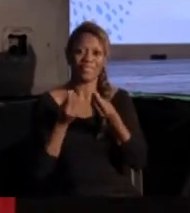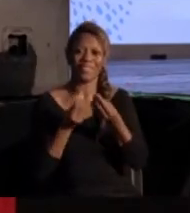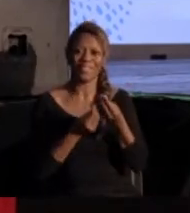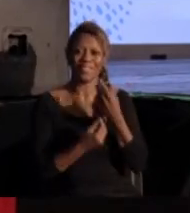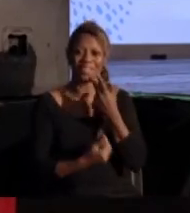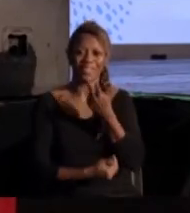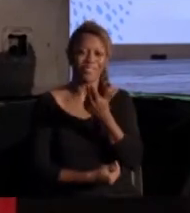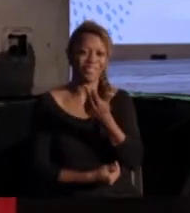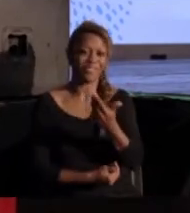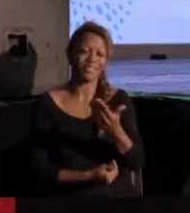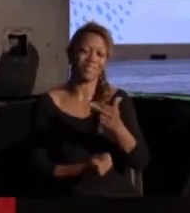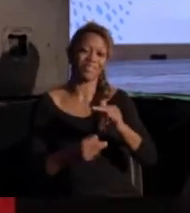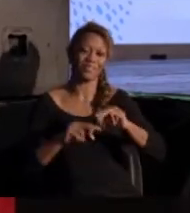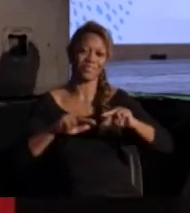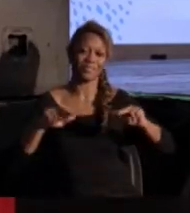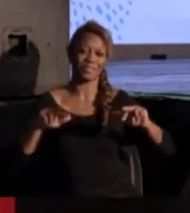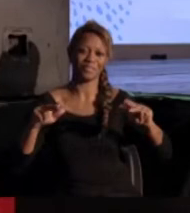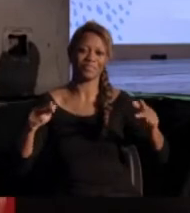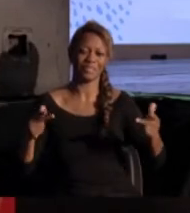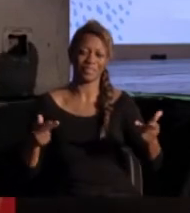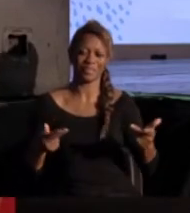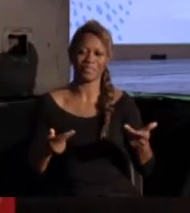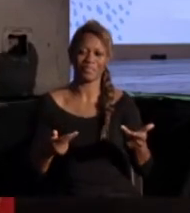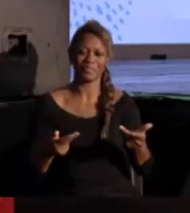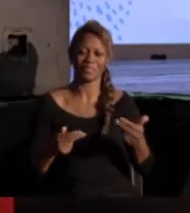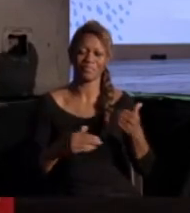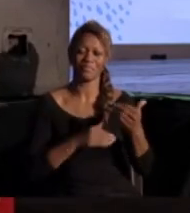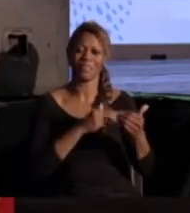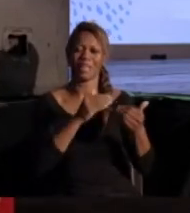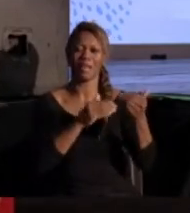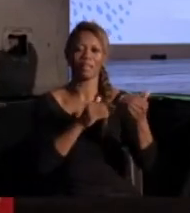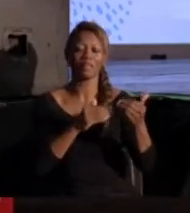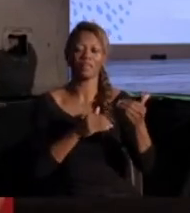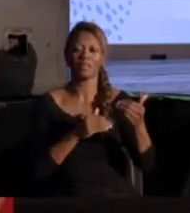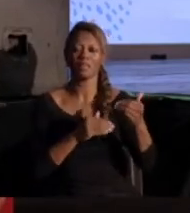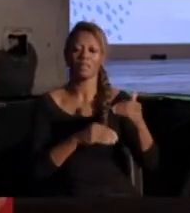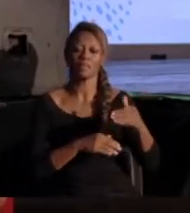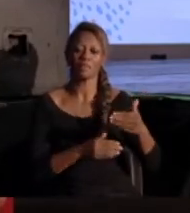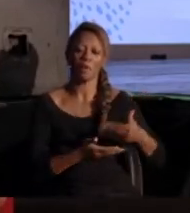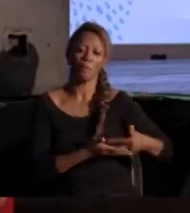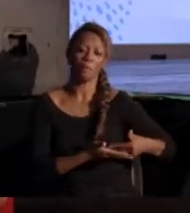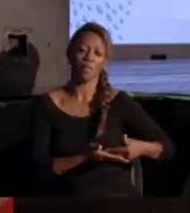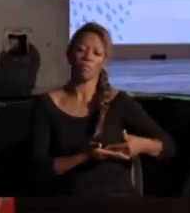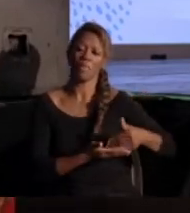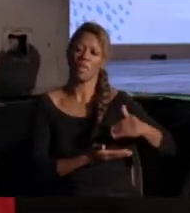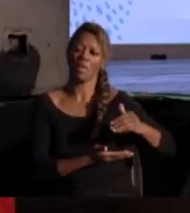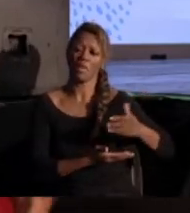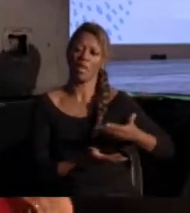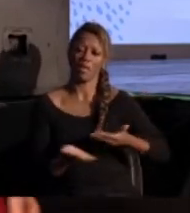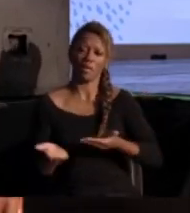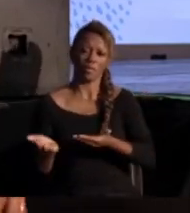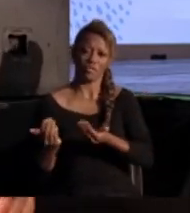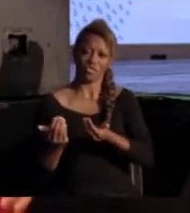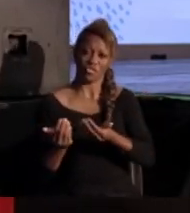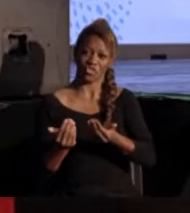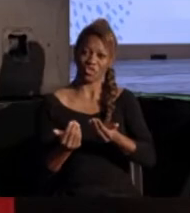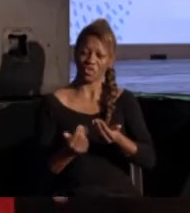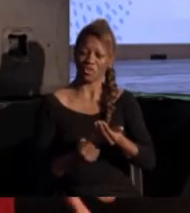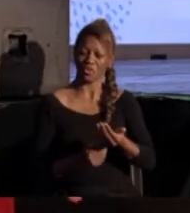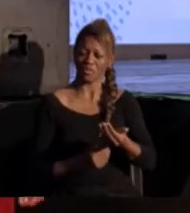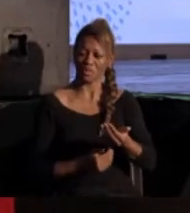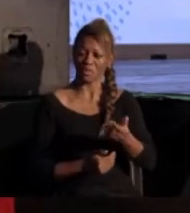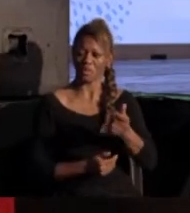ela aqui nas diferentes faixas etárias, né? E a gente agradece a todos que